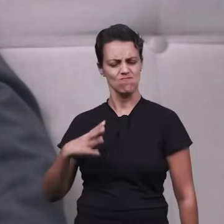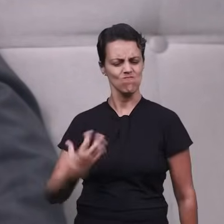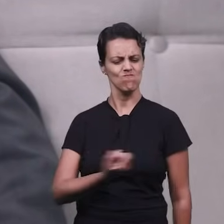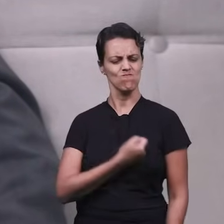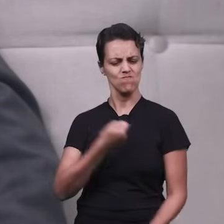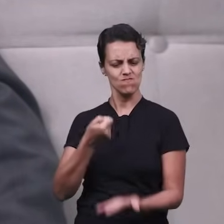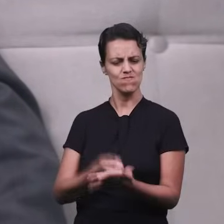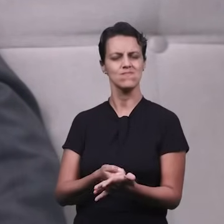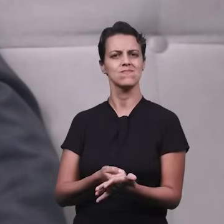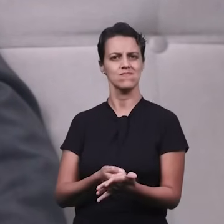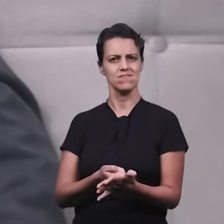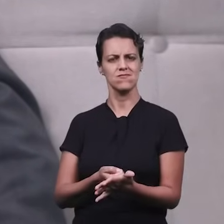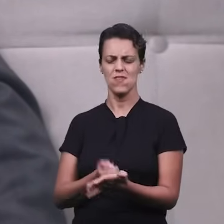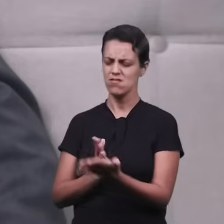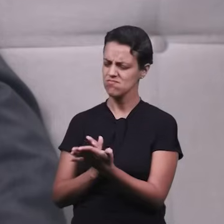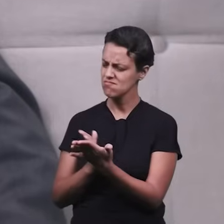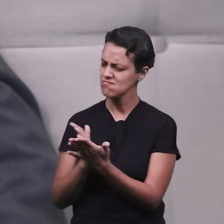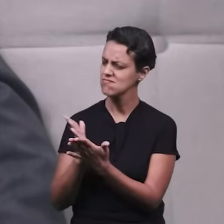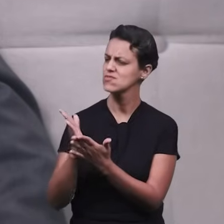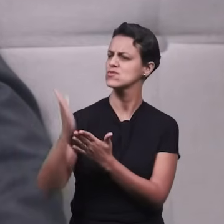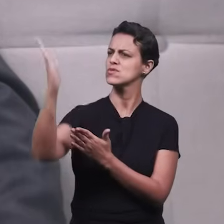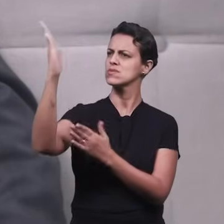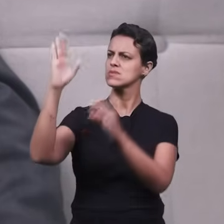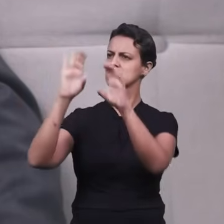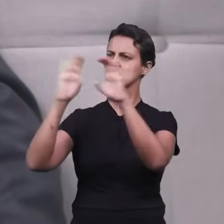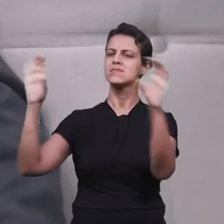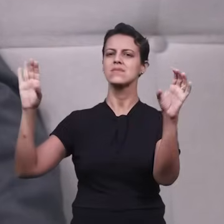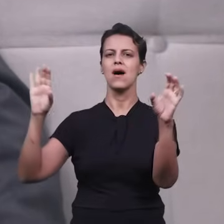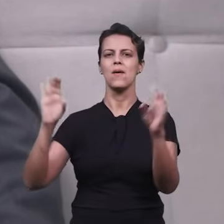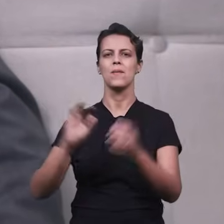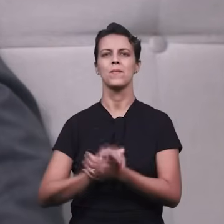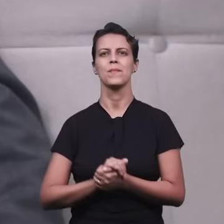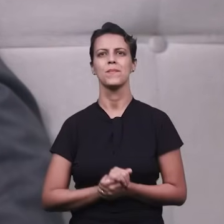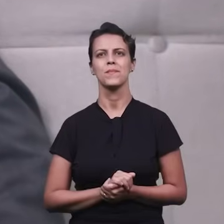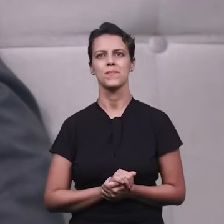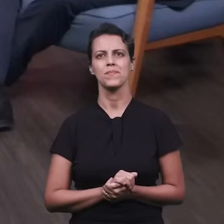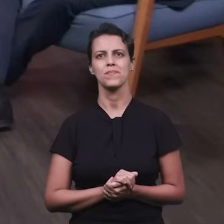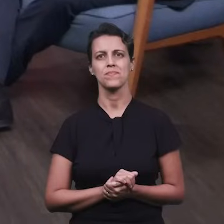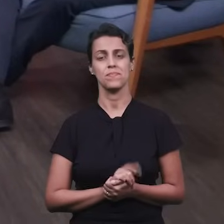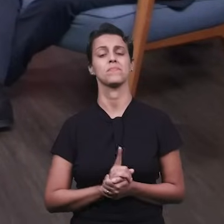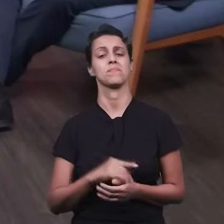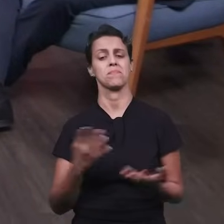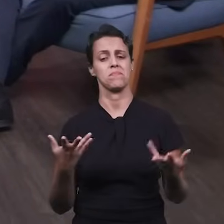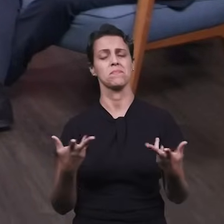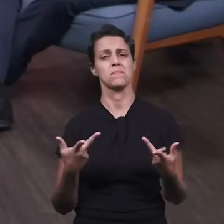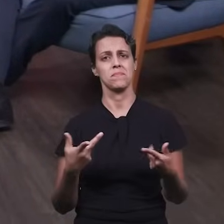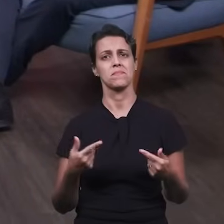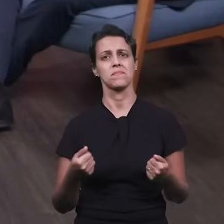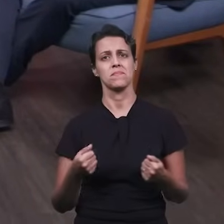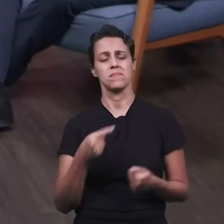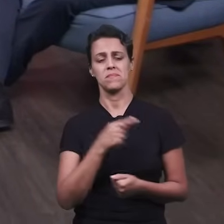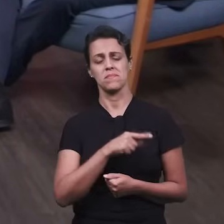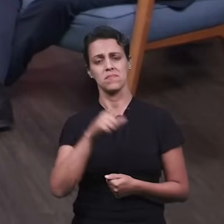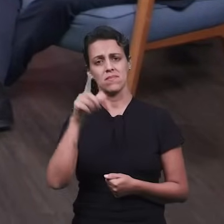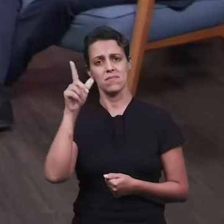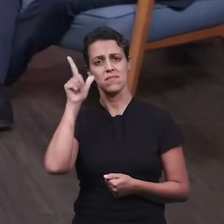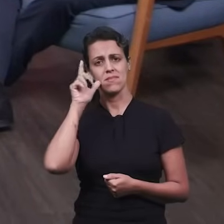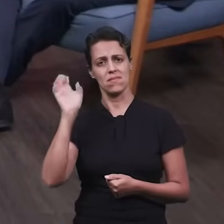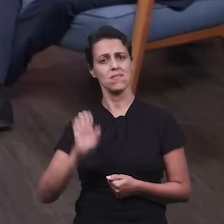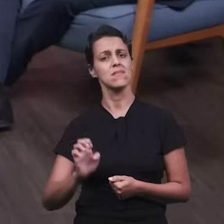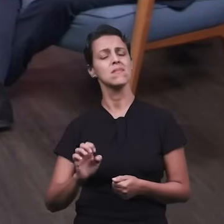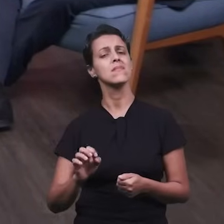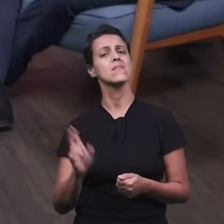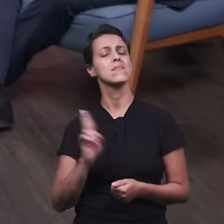firmado nessa redenção, né? Que vai caminhando até a eternidade, né? Nada vai deter. É maravilhoso a gente ver, e Luiz usou essa